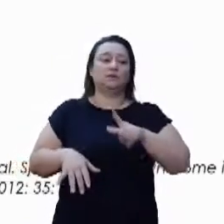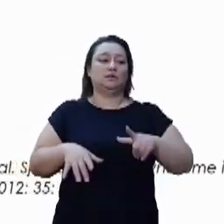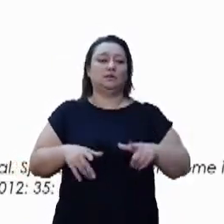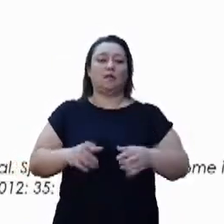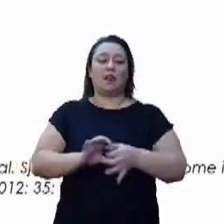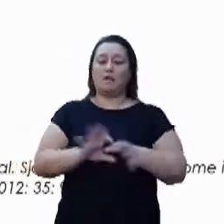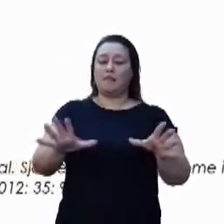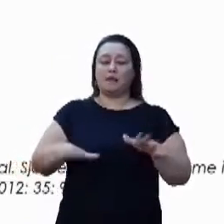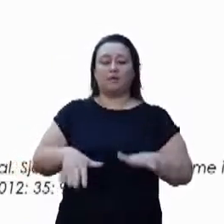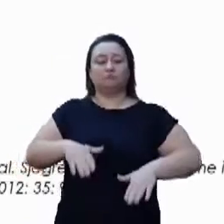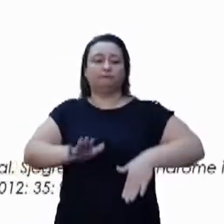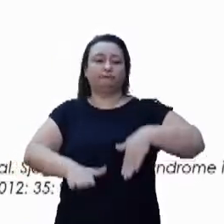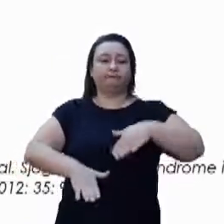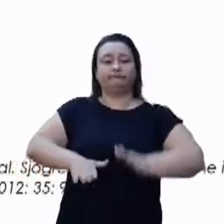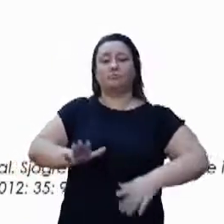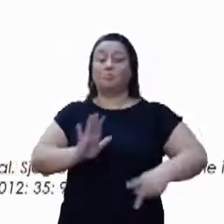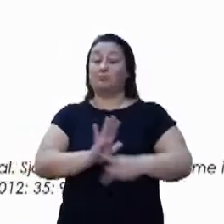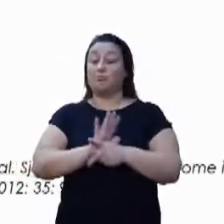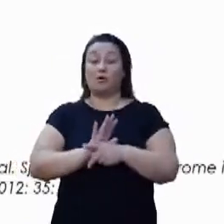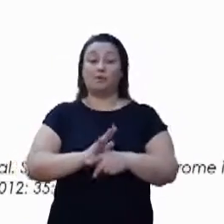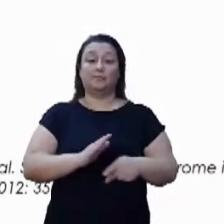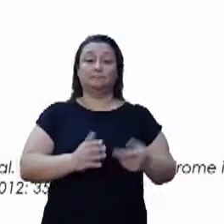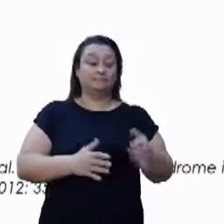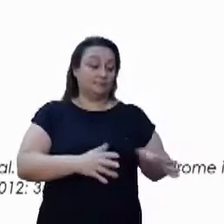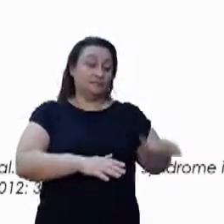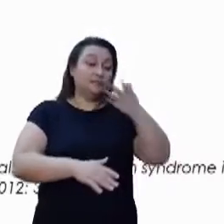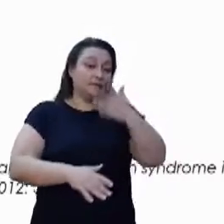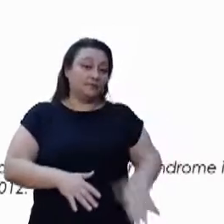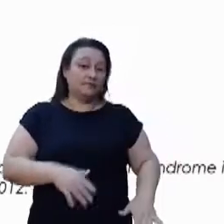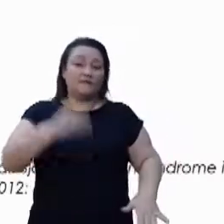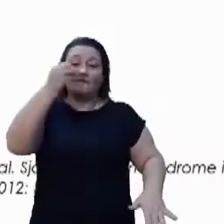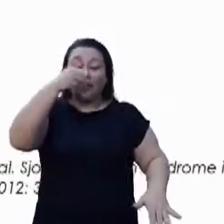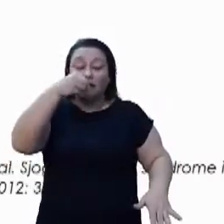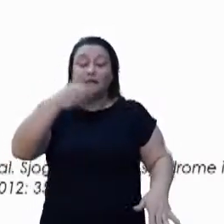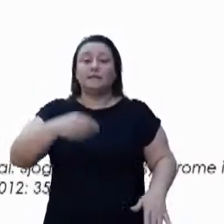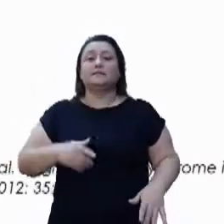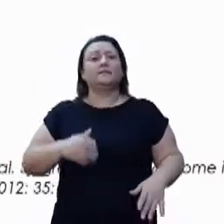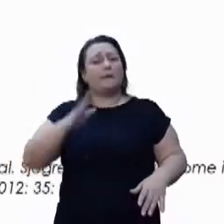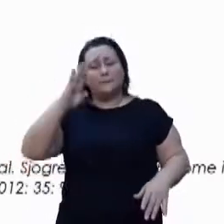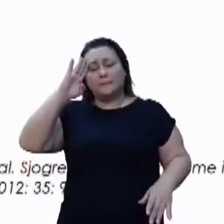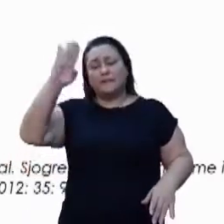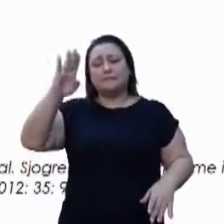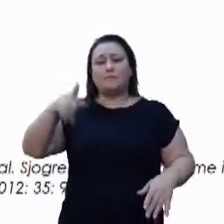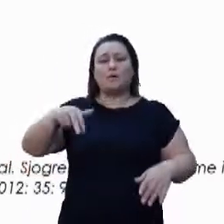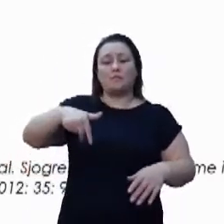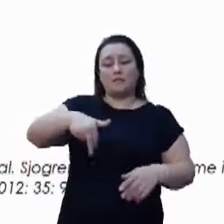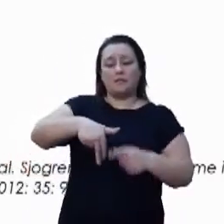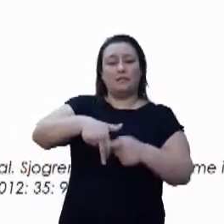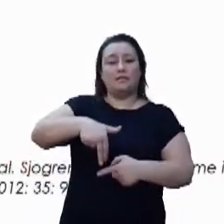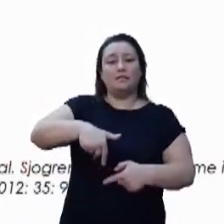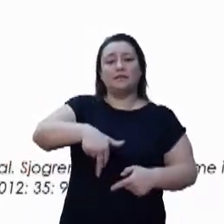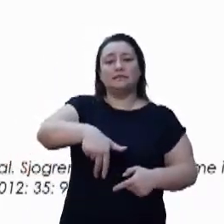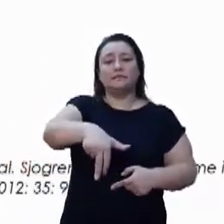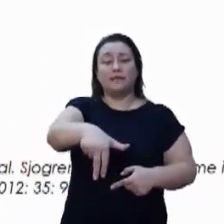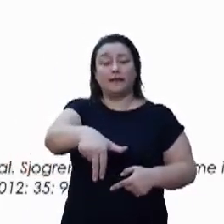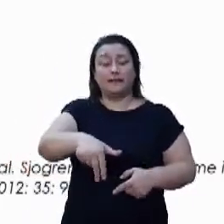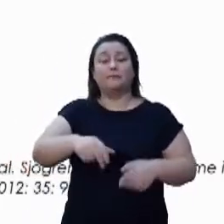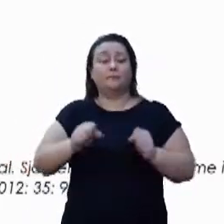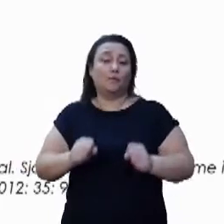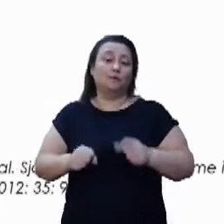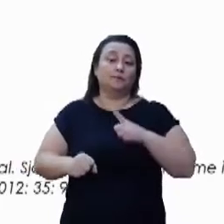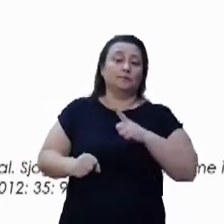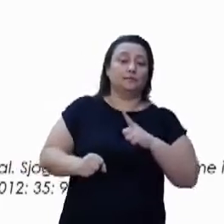os marcos motores próprios da infância. É uma fraqueza de espasticidade que vai predominar em membros inferiores, até pode ter um